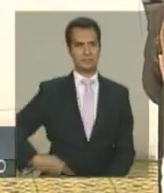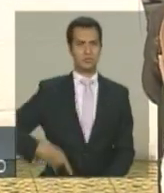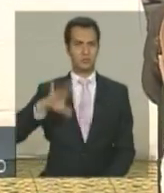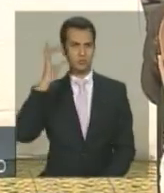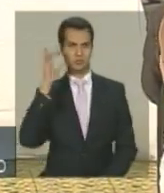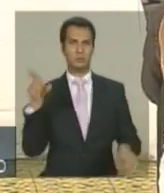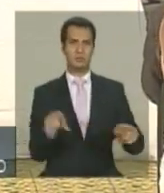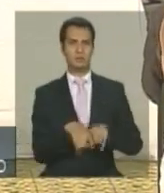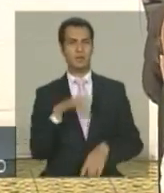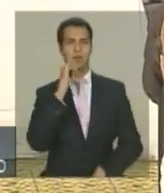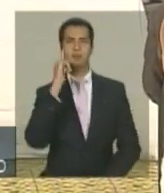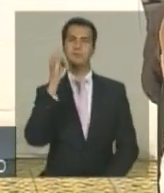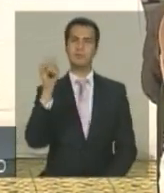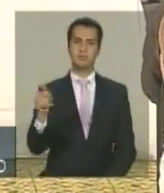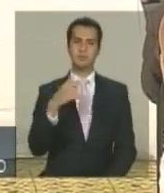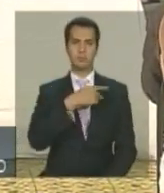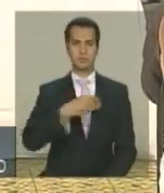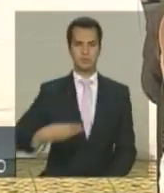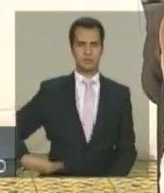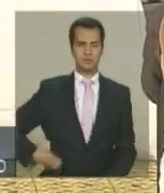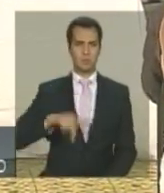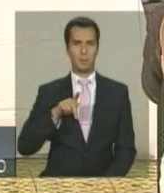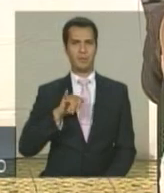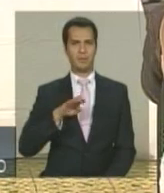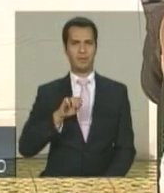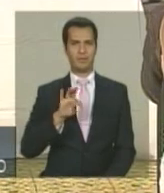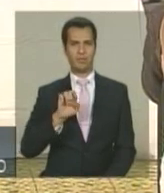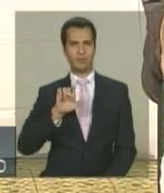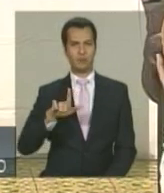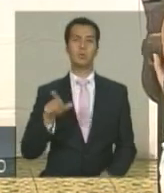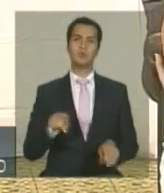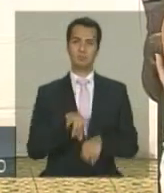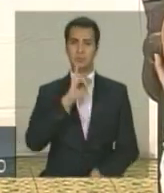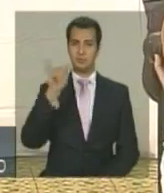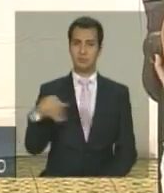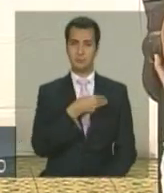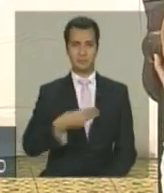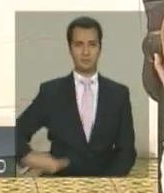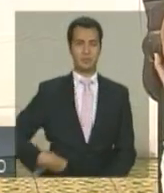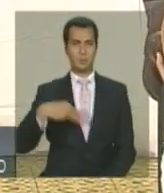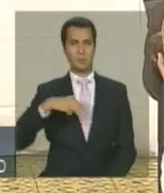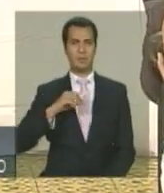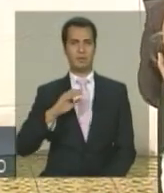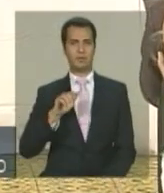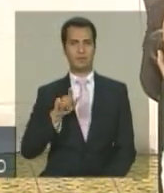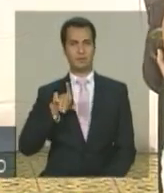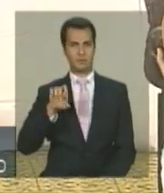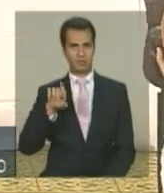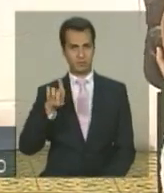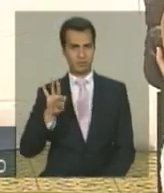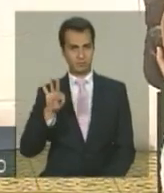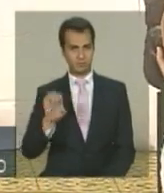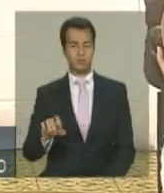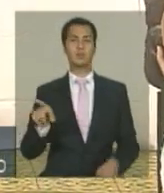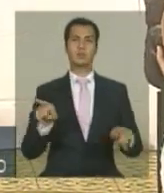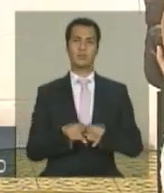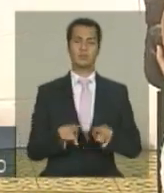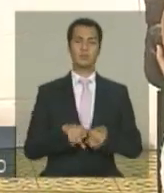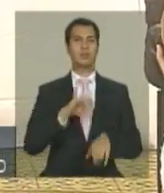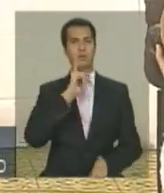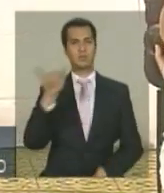aos ministros Pimentel e Mercadante, ao governador Sérgio Cabral, que se encontra com a